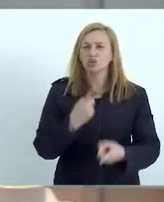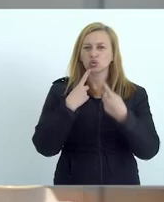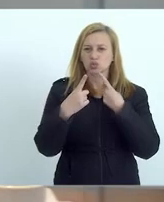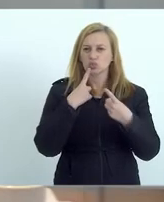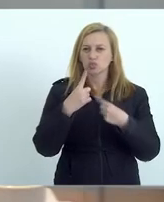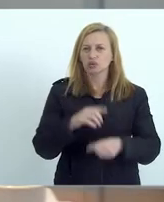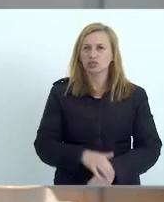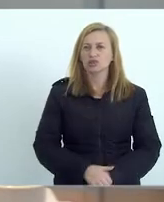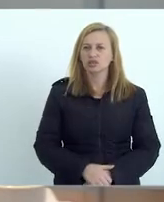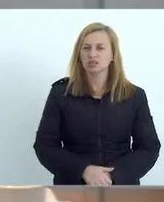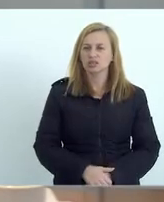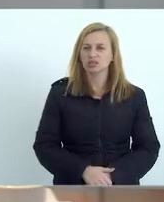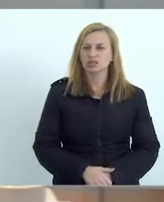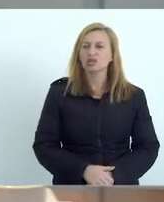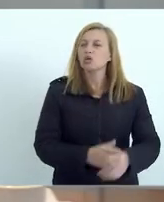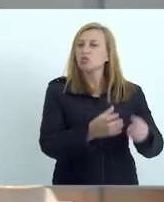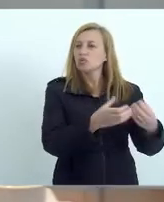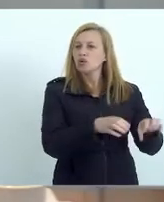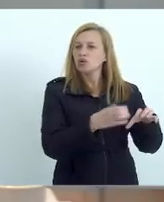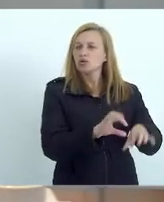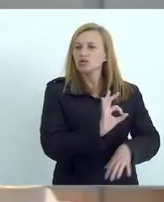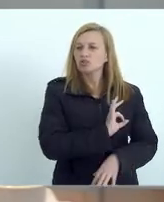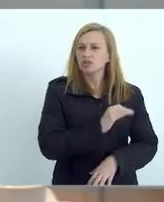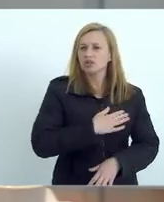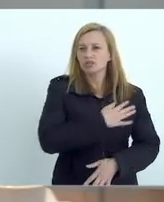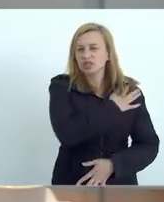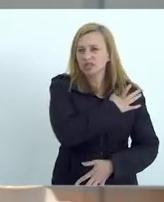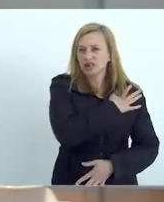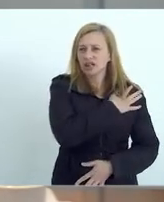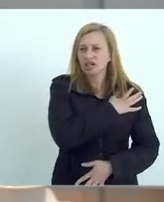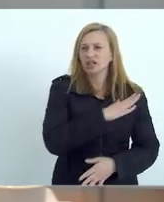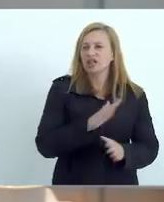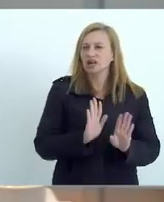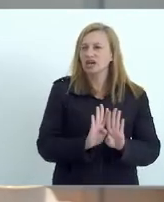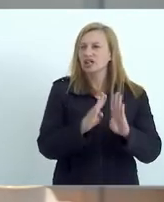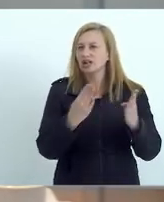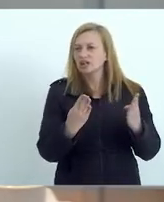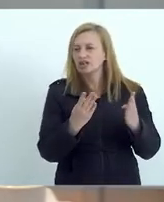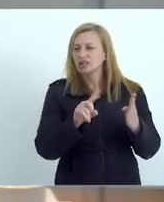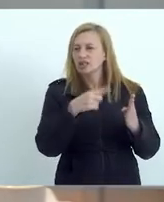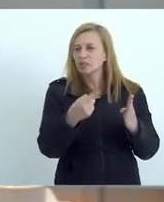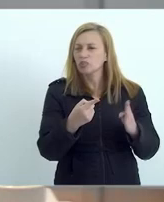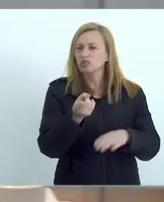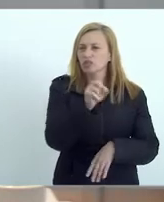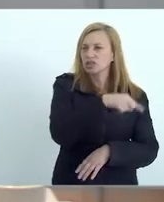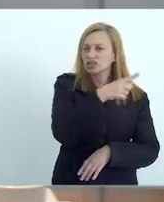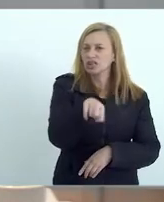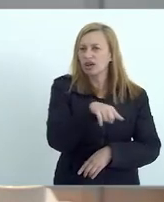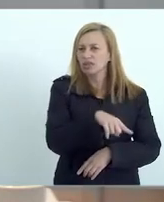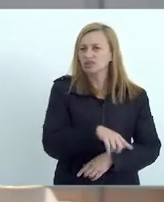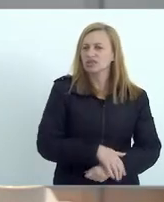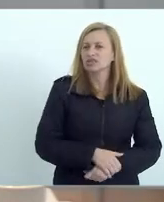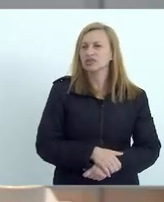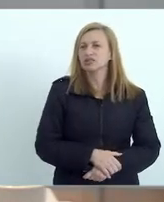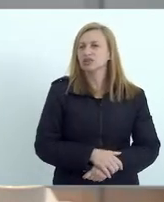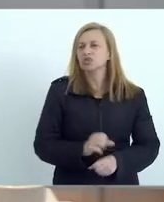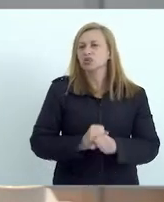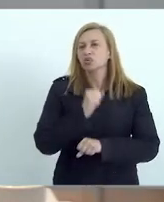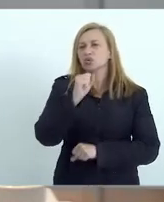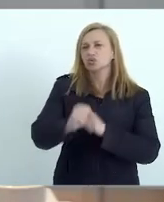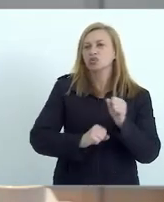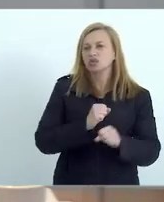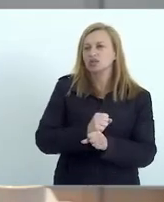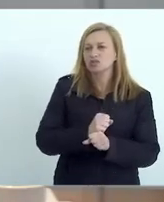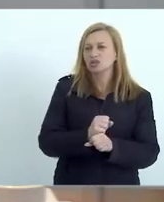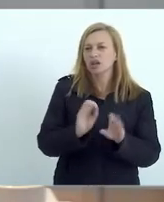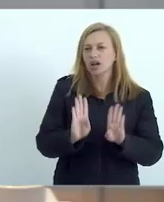discurso havia um concurso da Polícia Militar aberto aí depois deste concurso foi cancelado e no ano